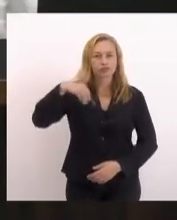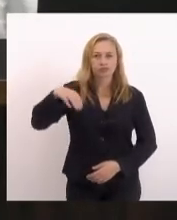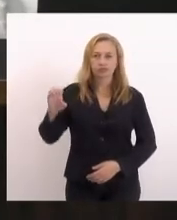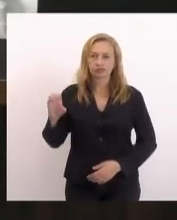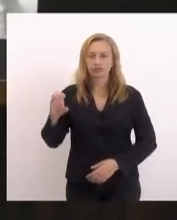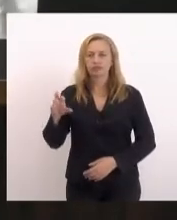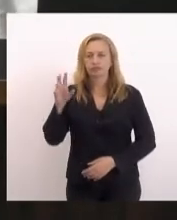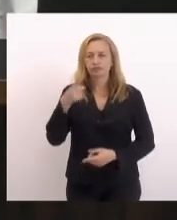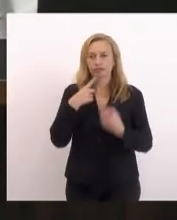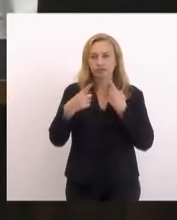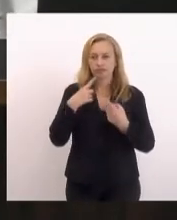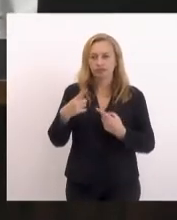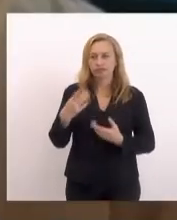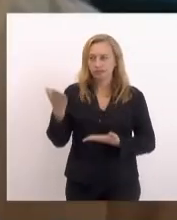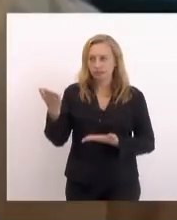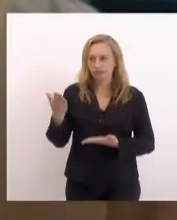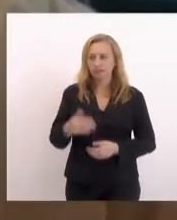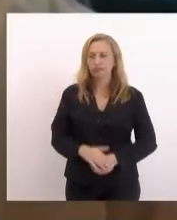favor.